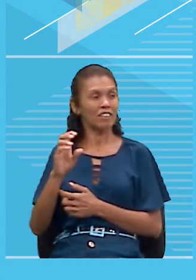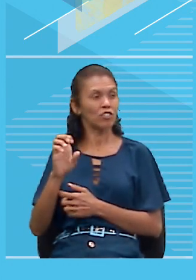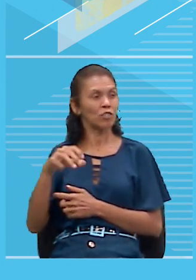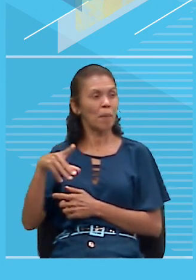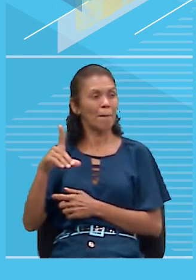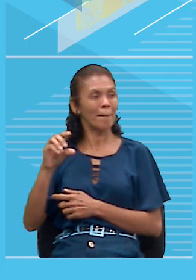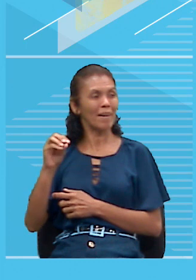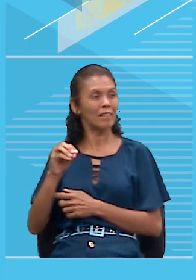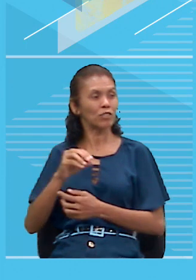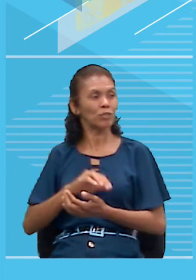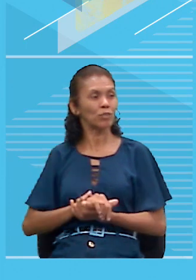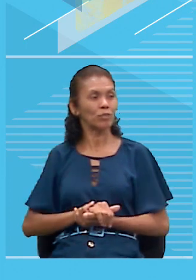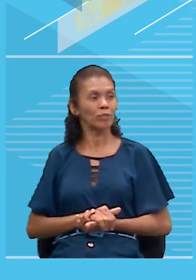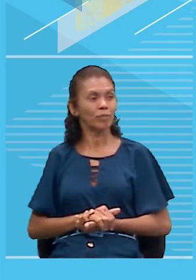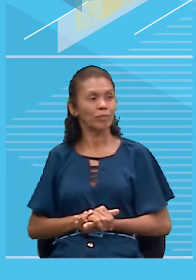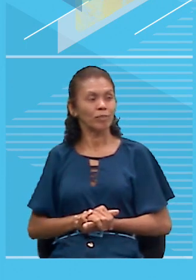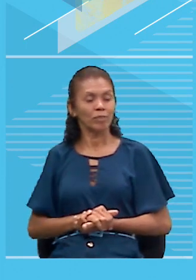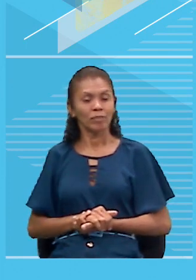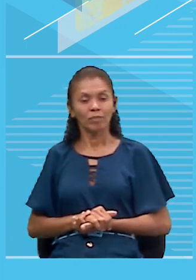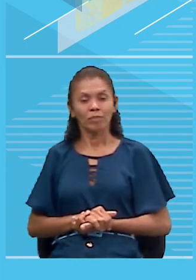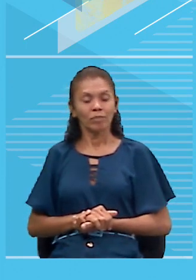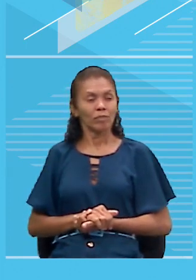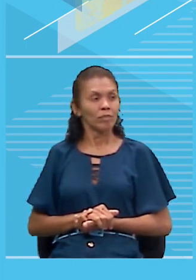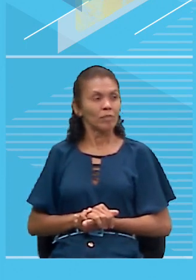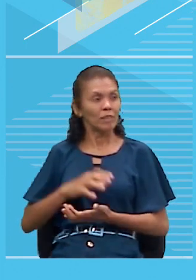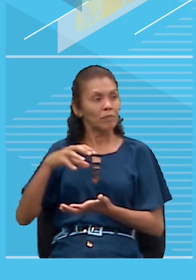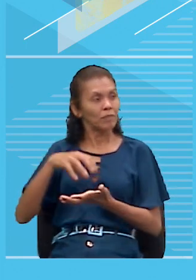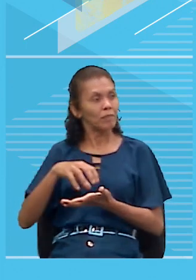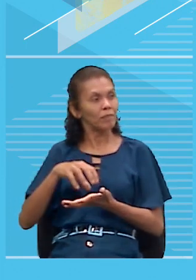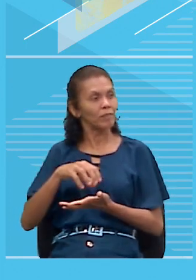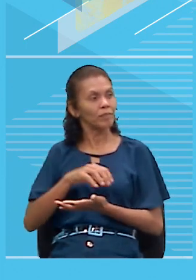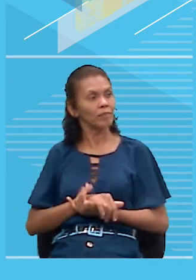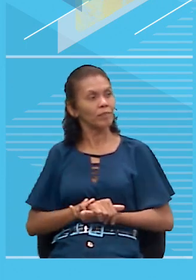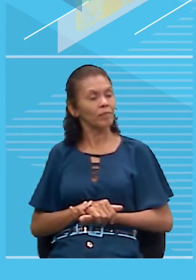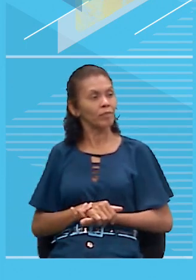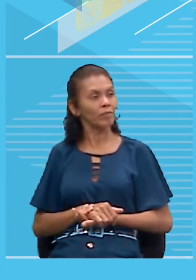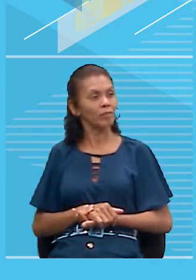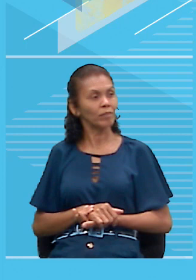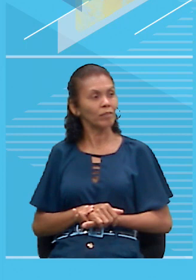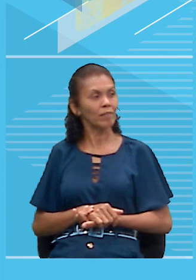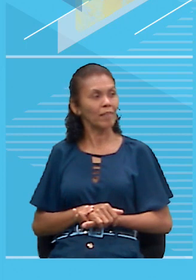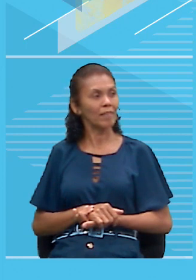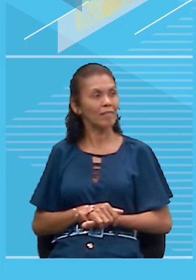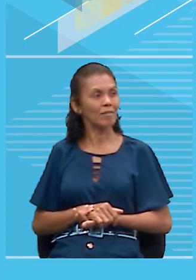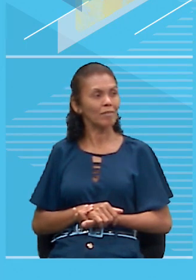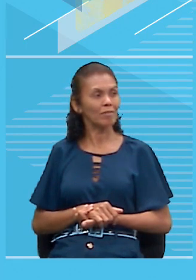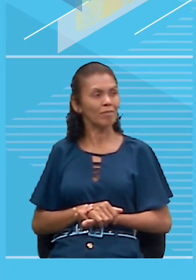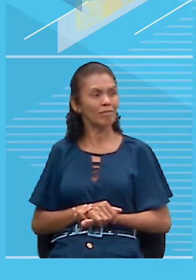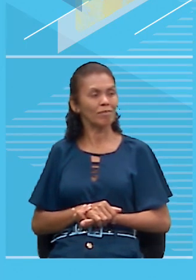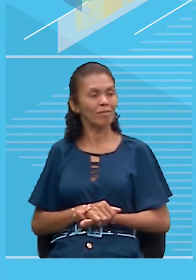é difícil coração do Oriente Médio aproximando